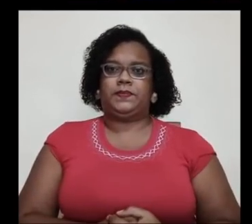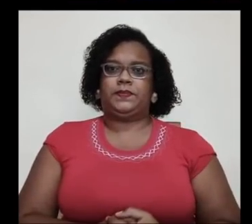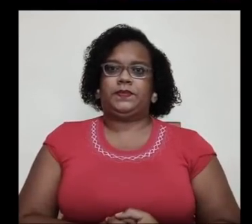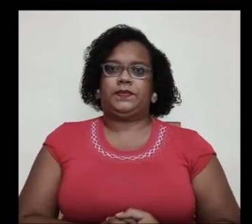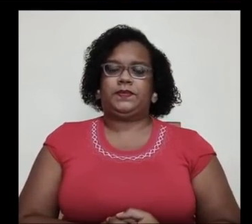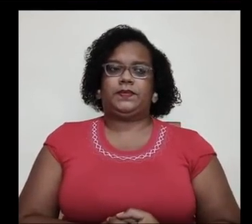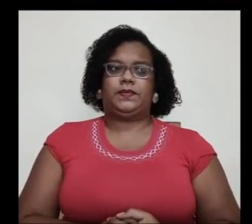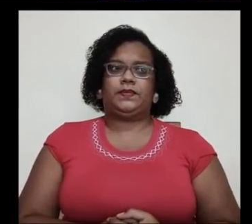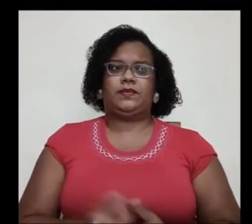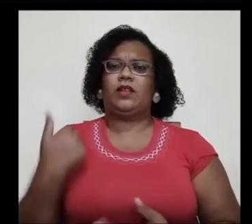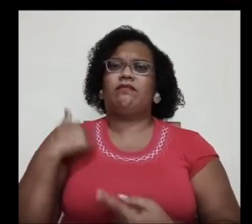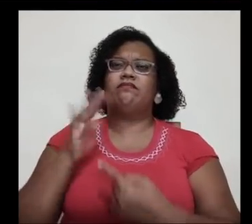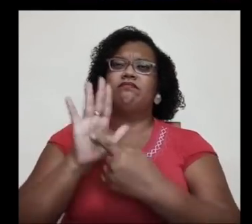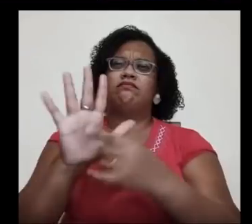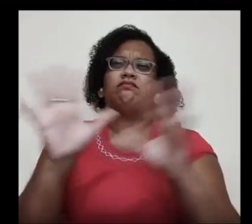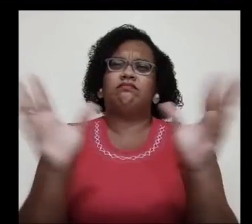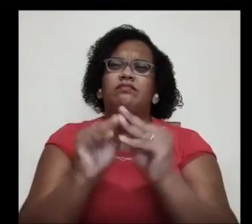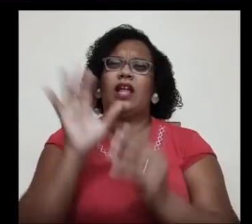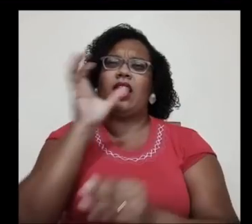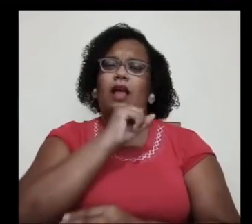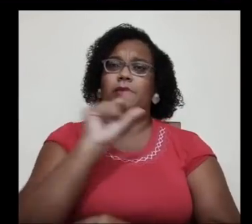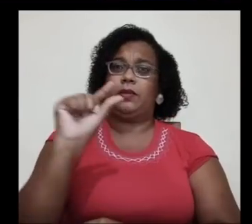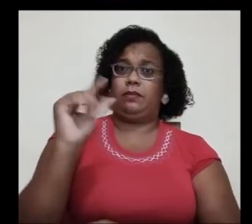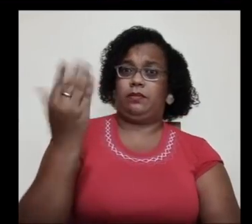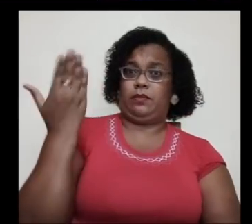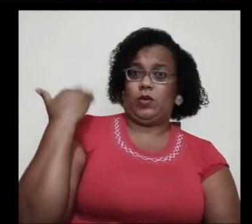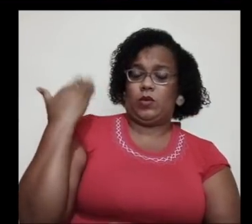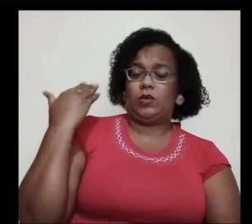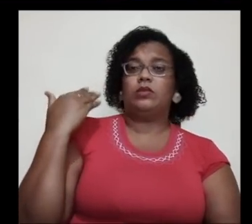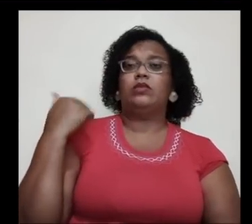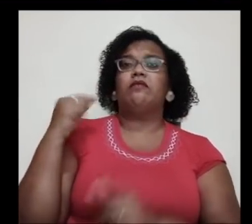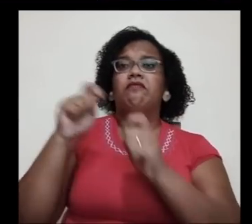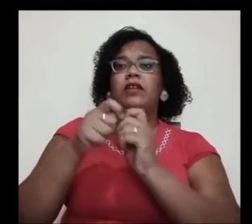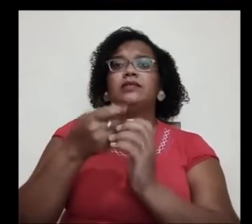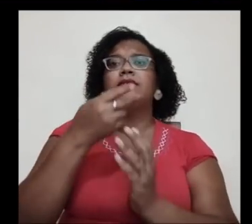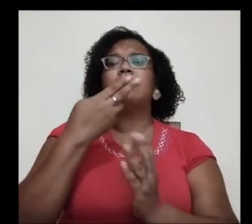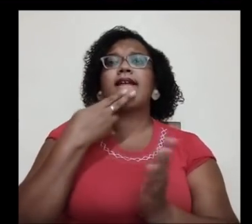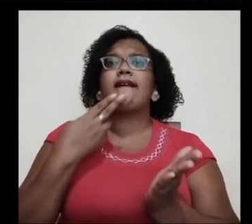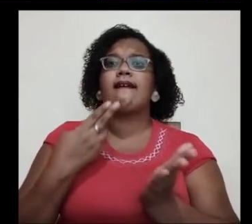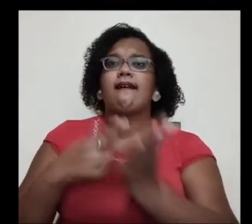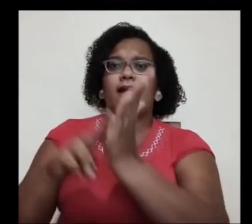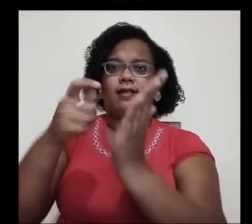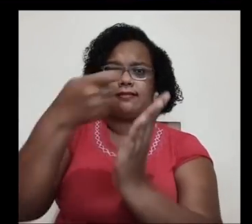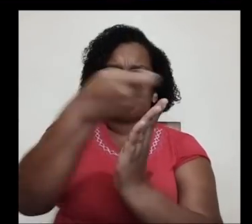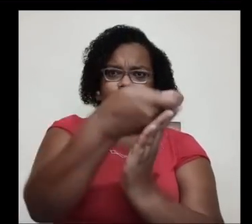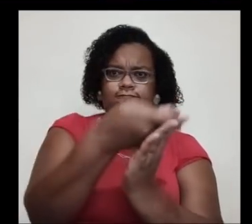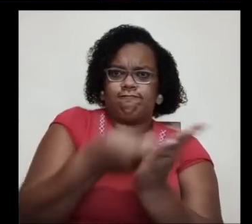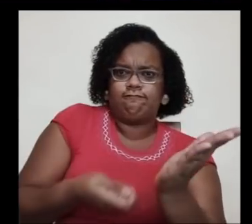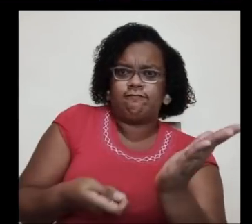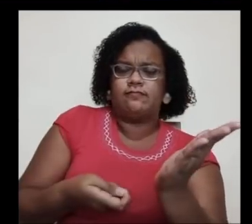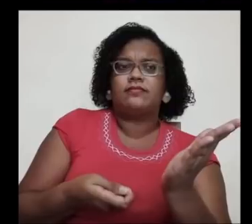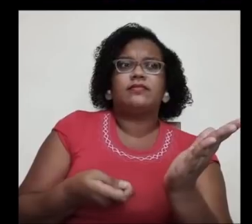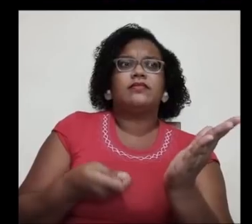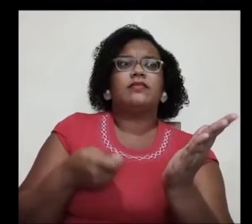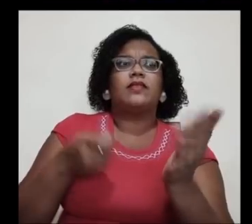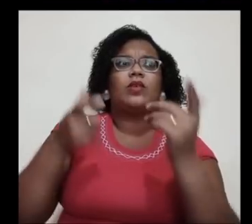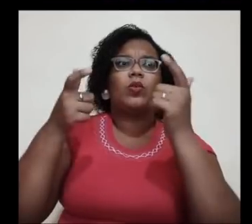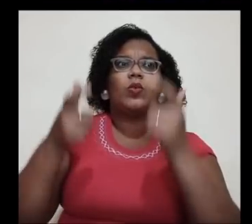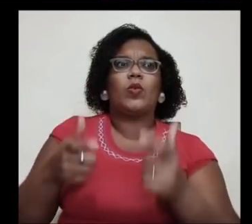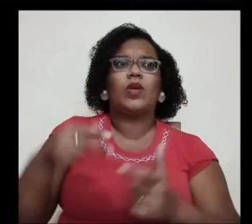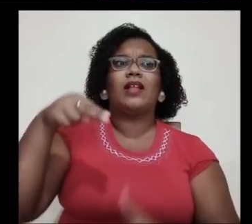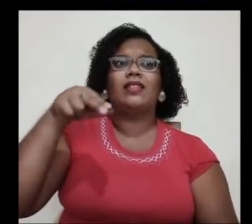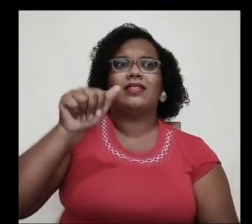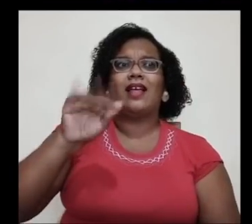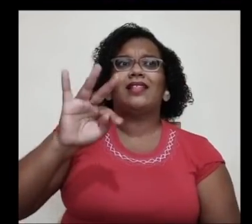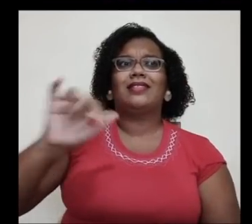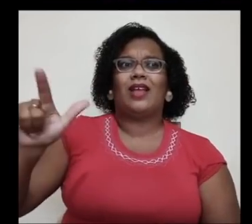da cidade de Natal, no encerramento da reunião anual da SVPC, aliás, na nossa Assembleia Geral, que acontece todo ano,